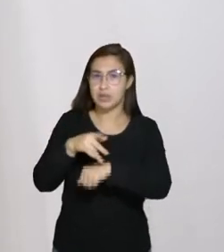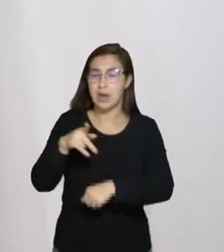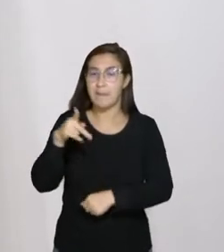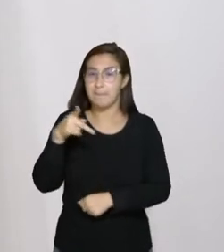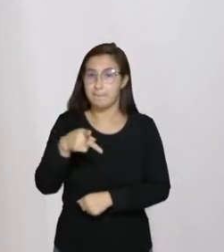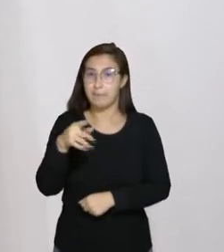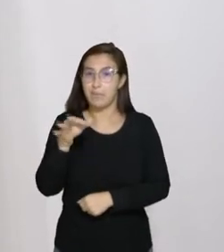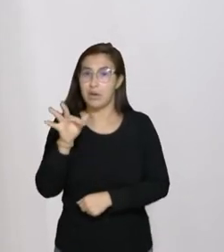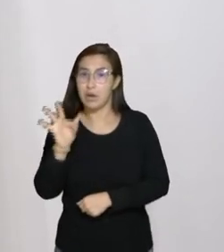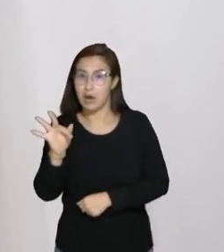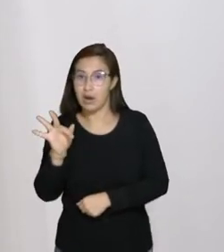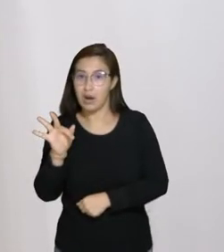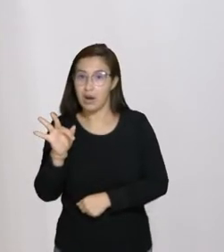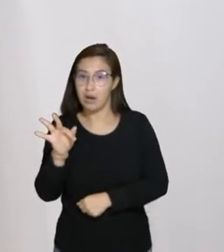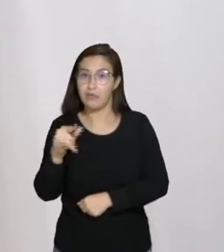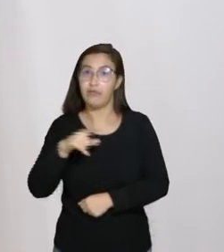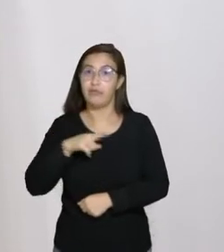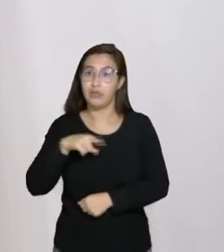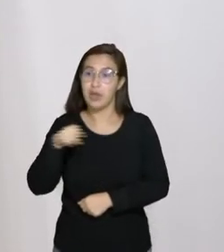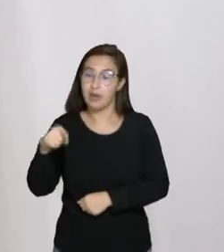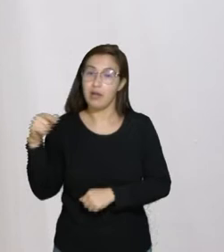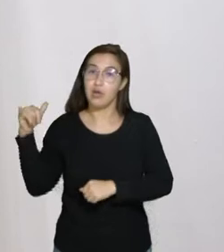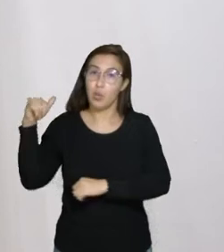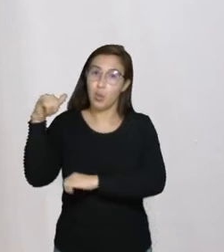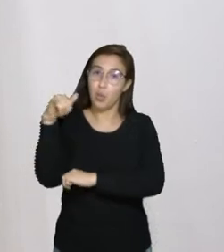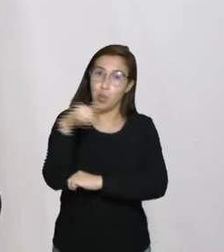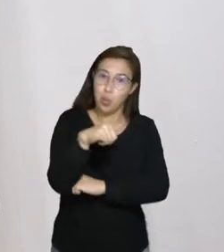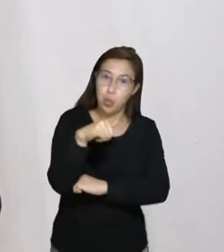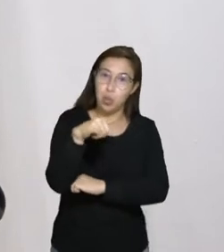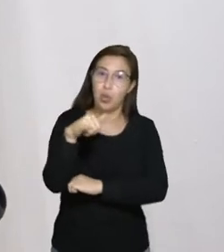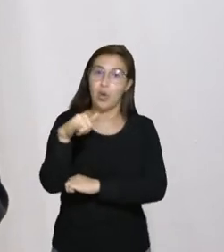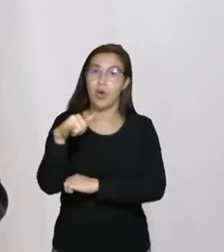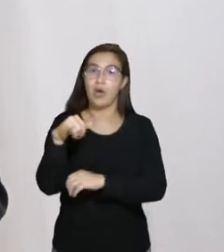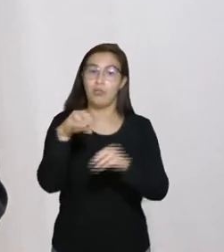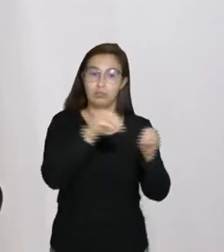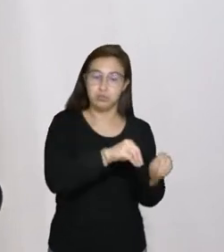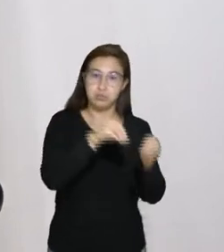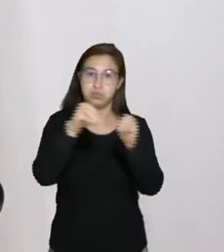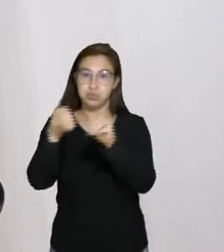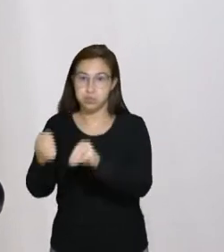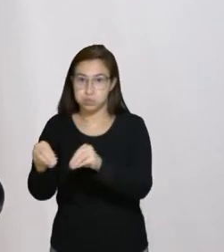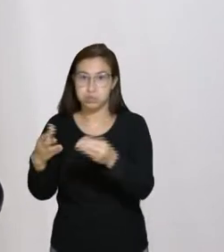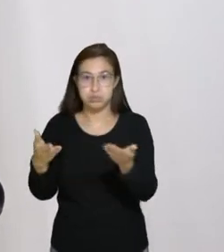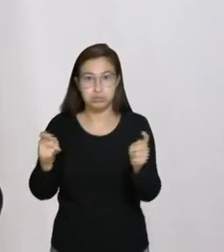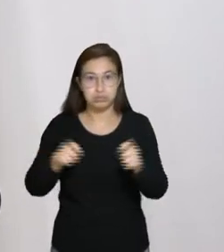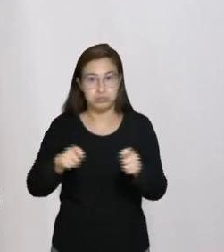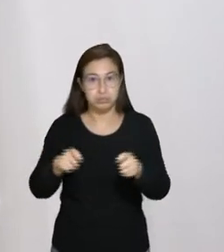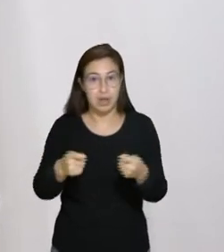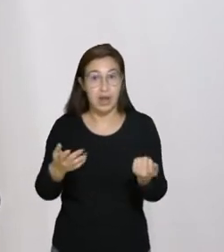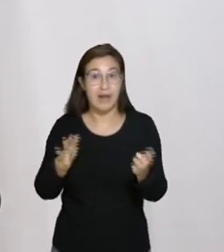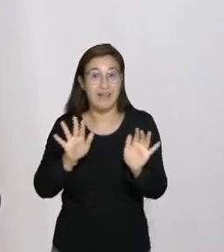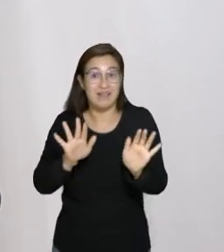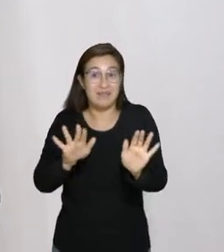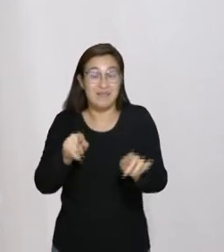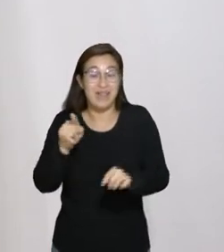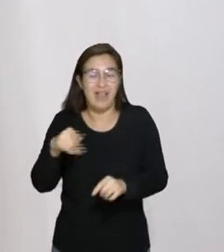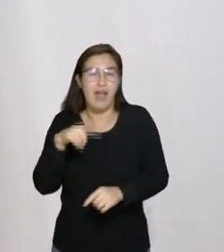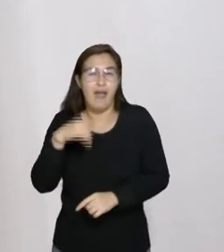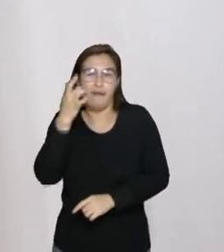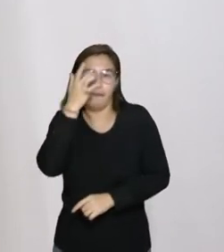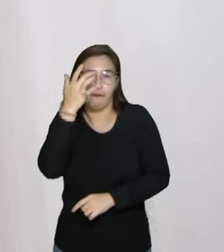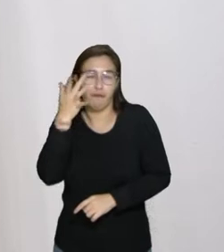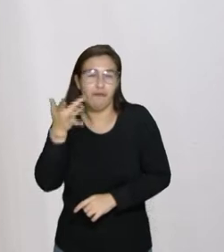e vem um avião da Polícia Federal e faz escolta e transferência desses presos. Mas não, era mais fácil